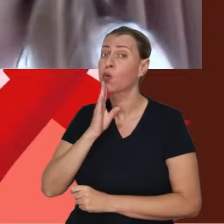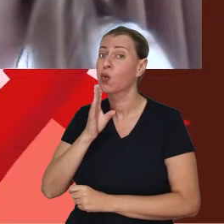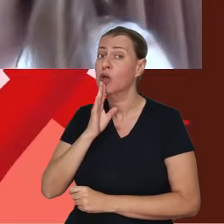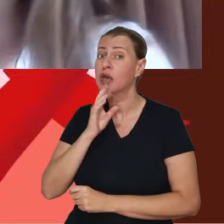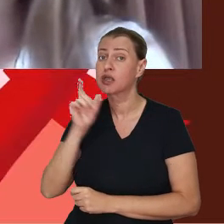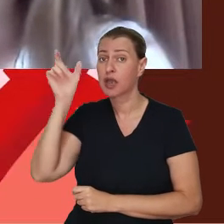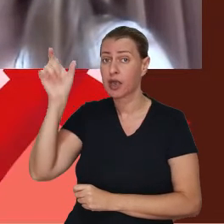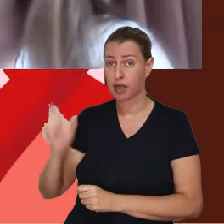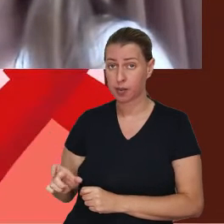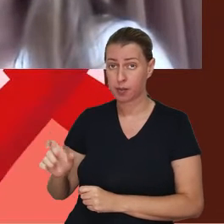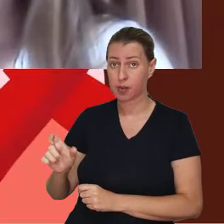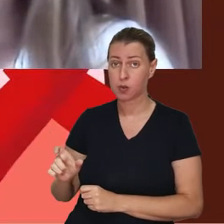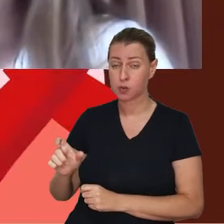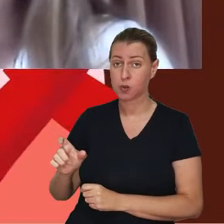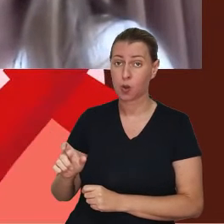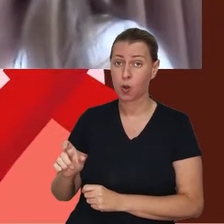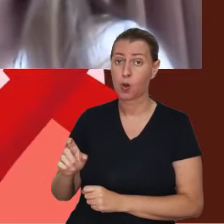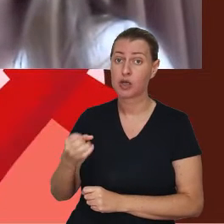estratégias.